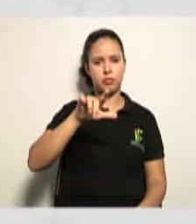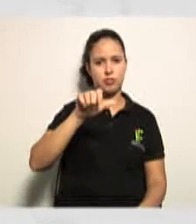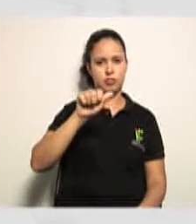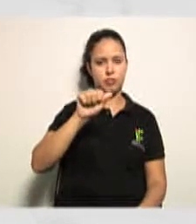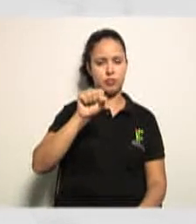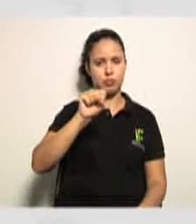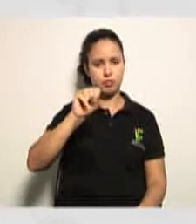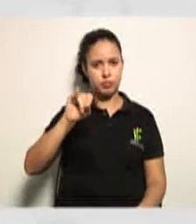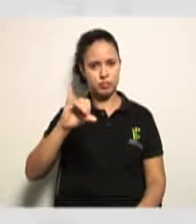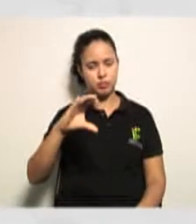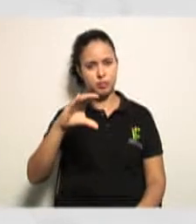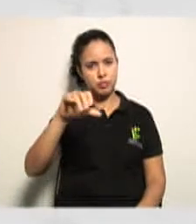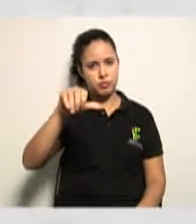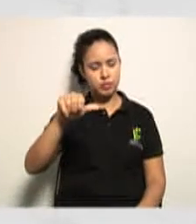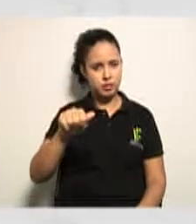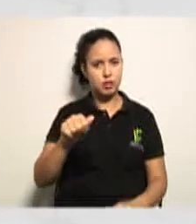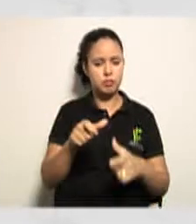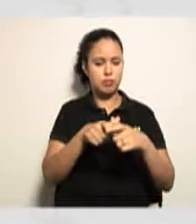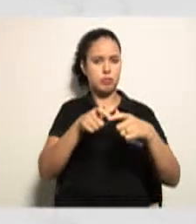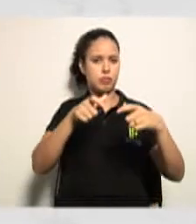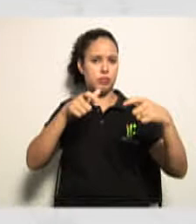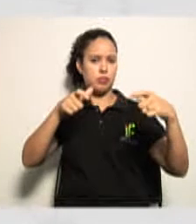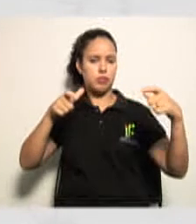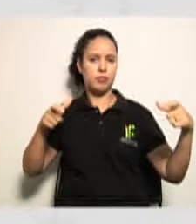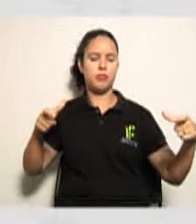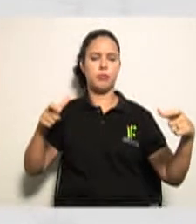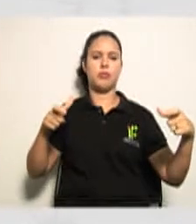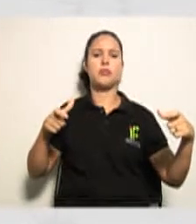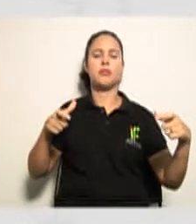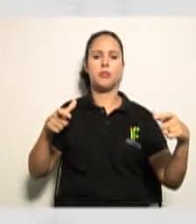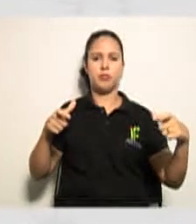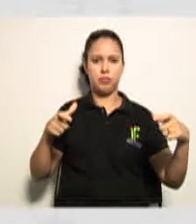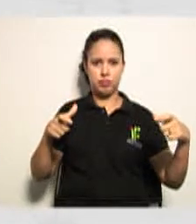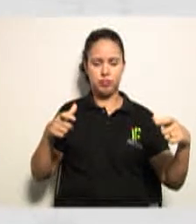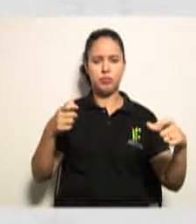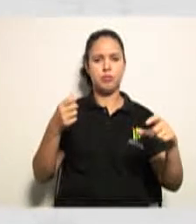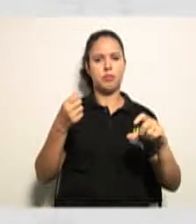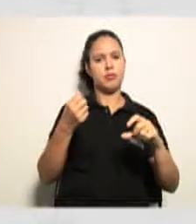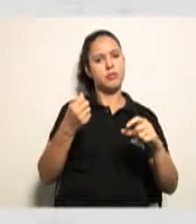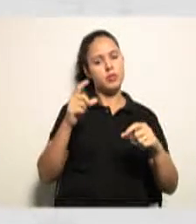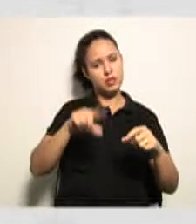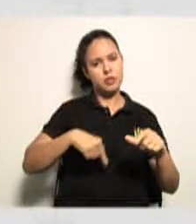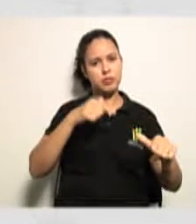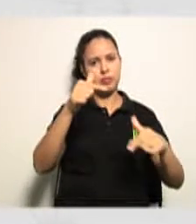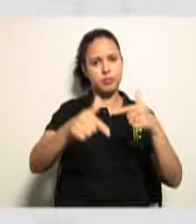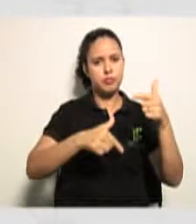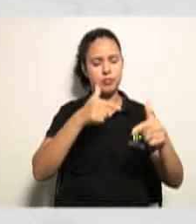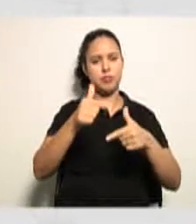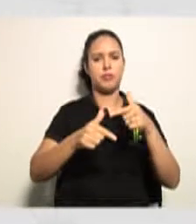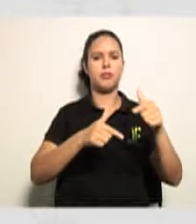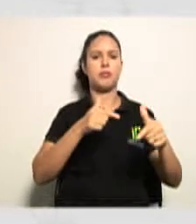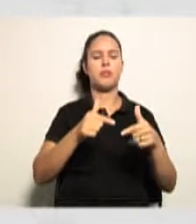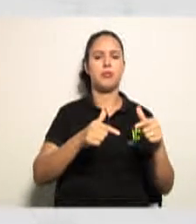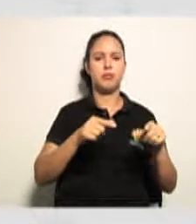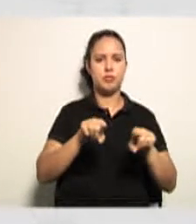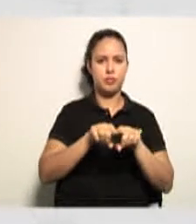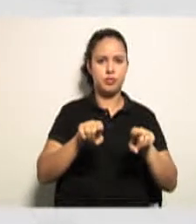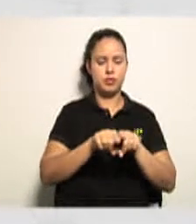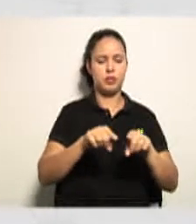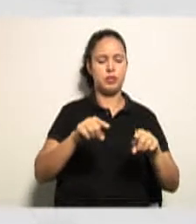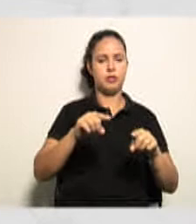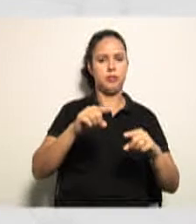vê esse crescimento da organização do trabalho, das ferramentas